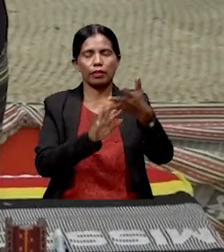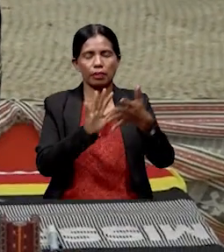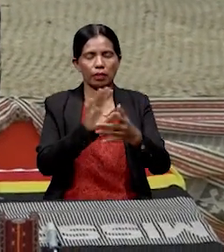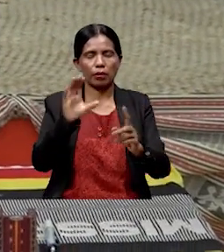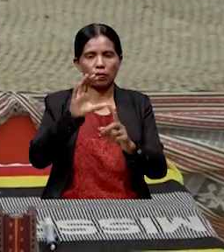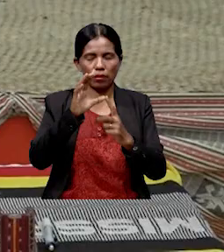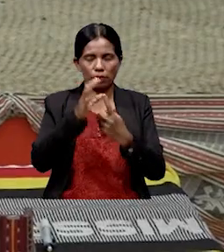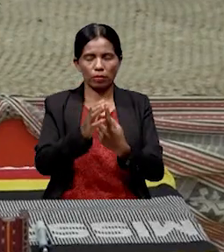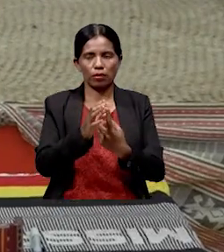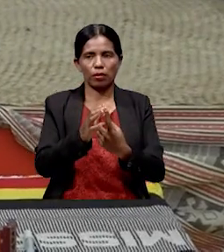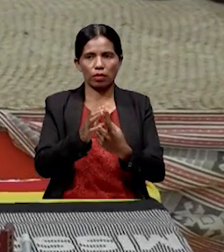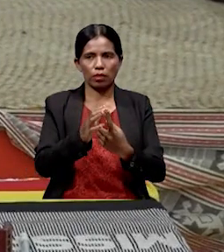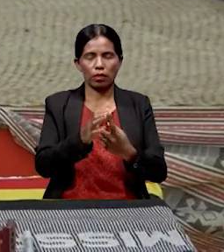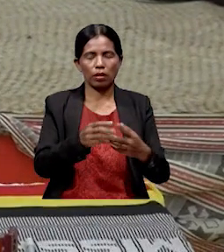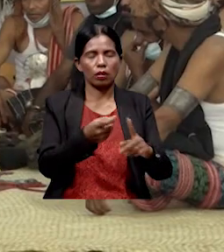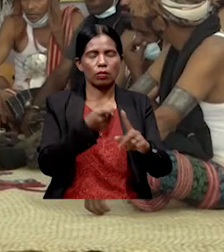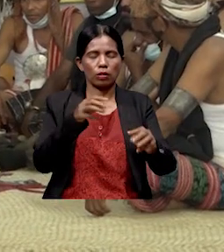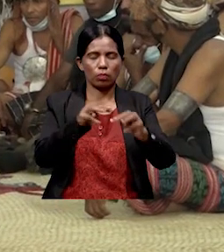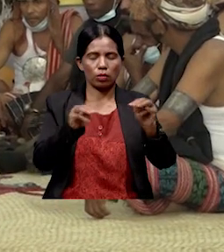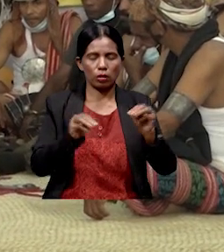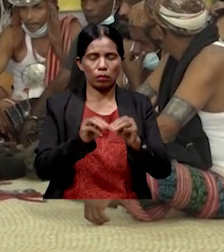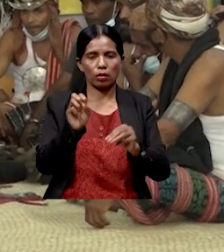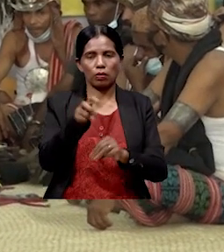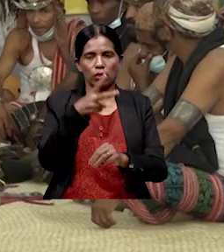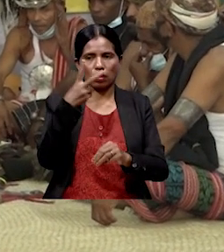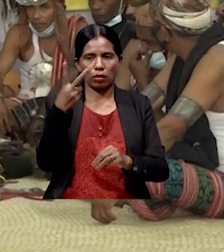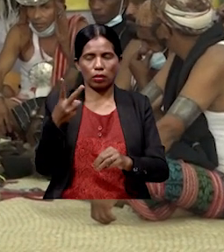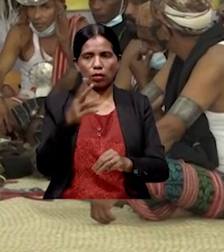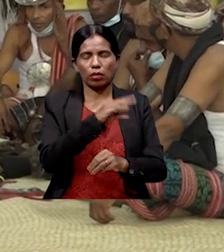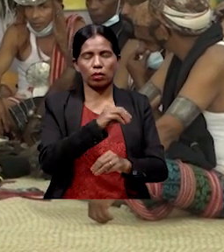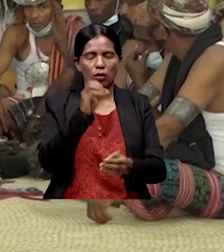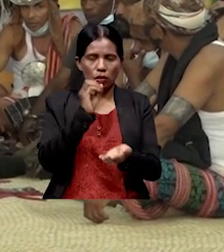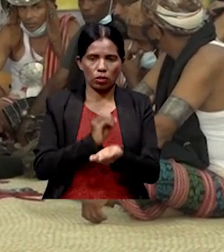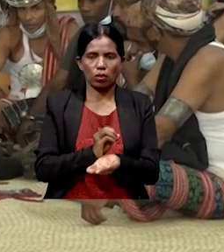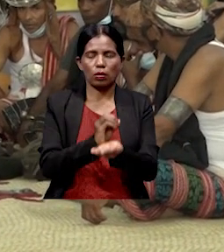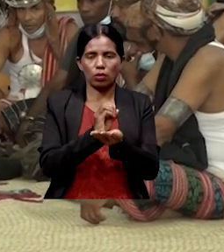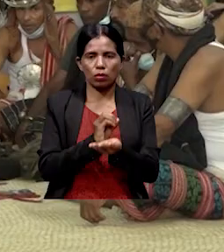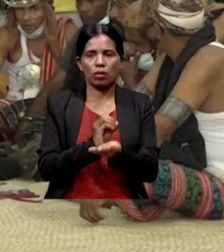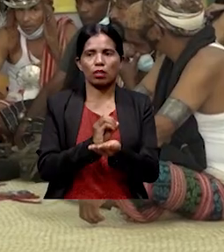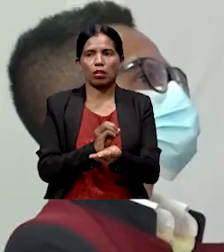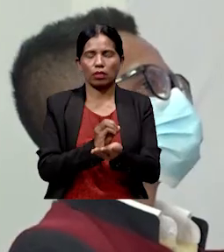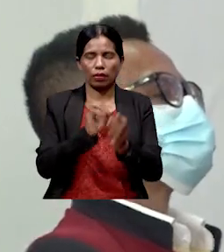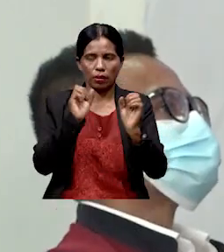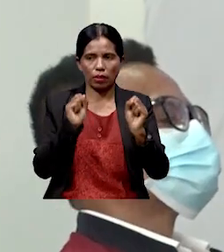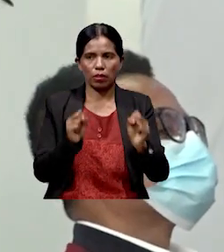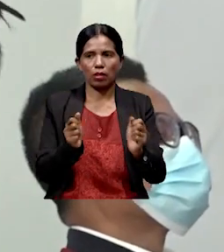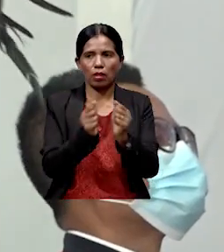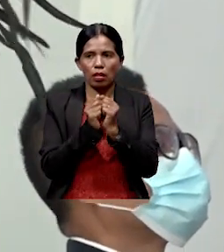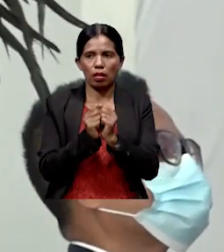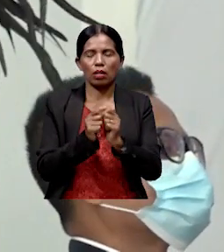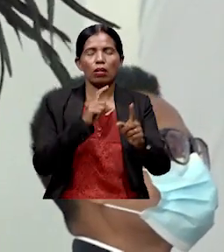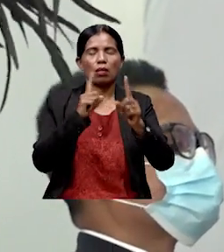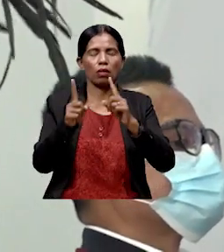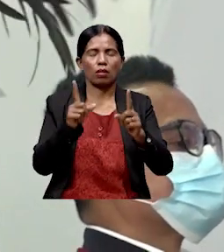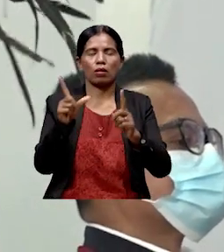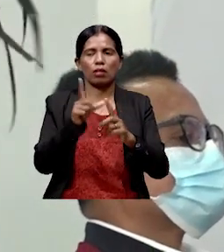ne liana em Sira, no município Sanulo Resin Rua, na região administrativa especial Waikusi Ambeno, Hamula Colian